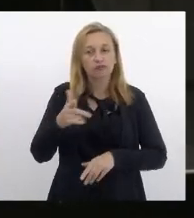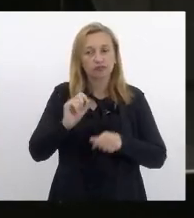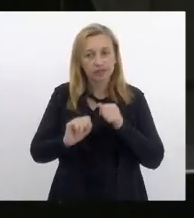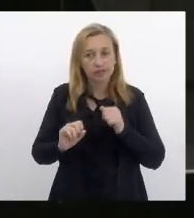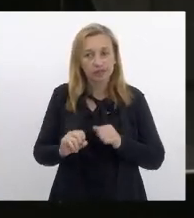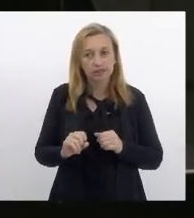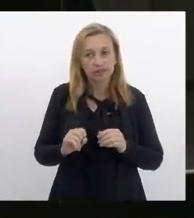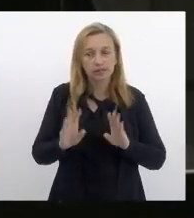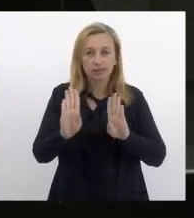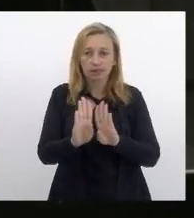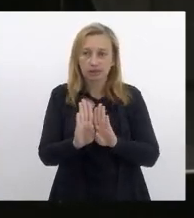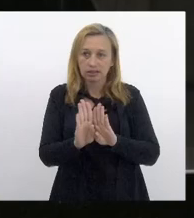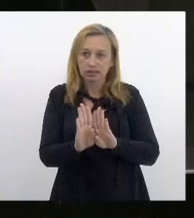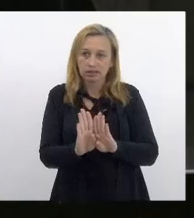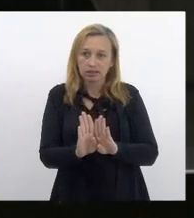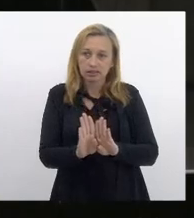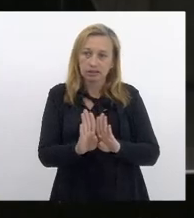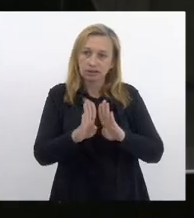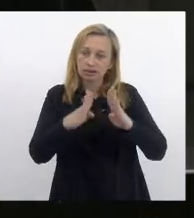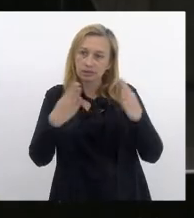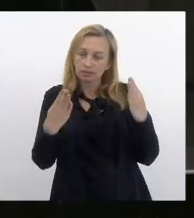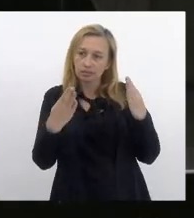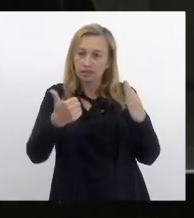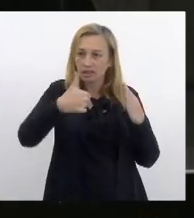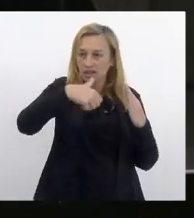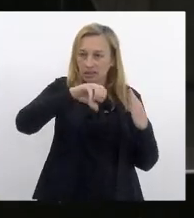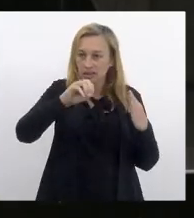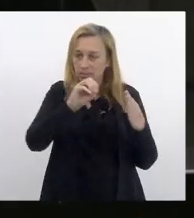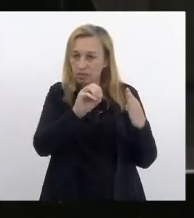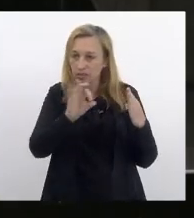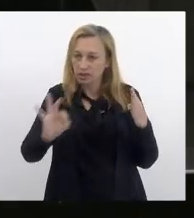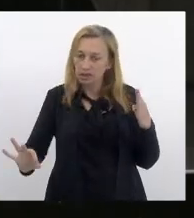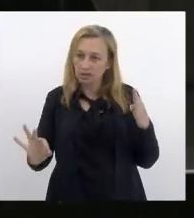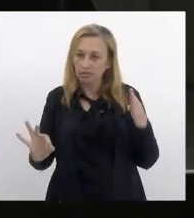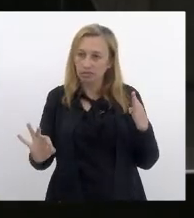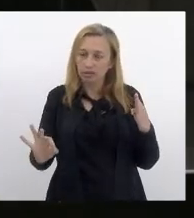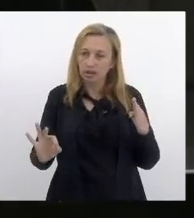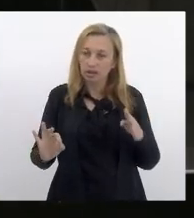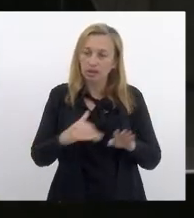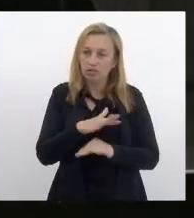as portas eram 100% abertas aos meus colegas.